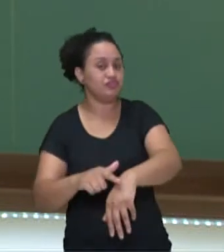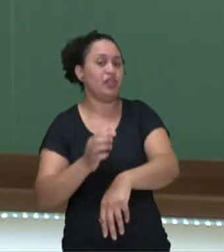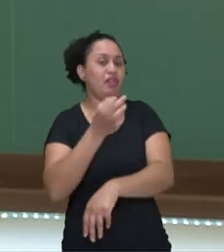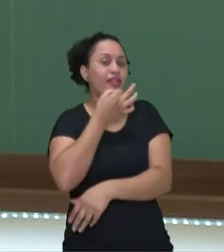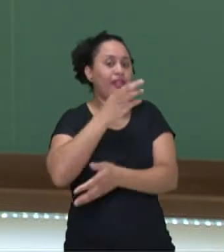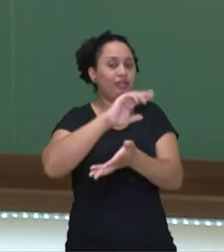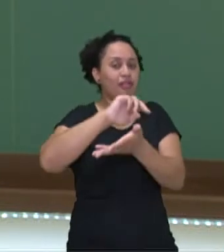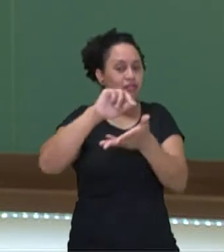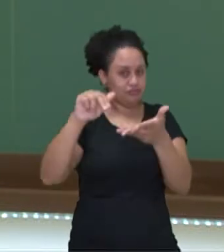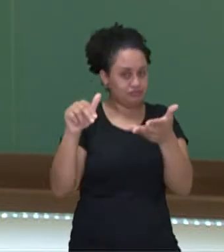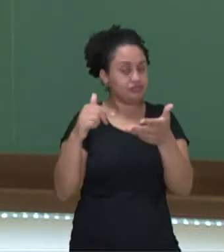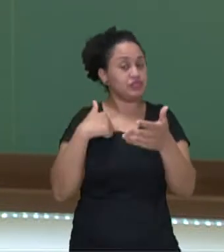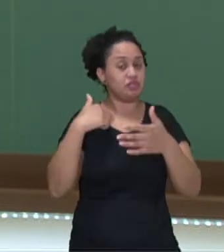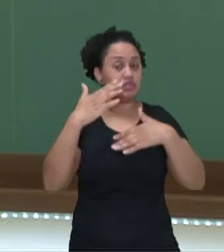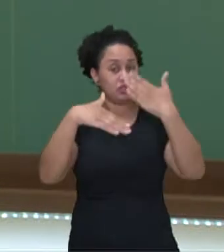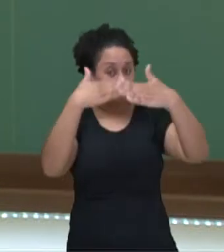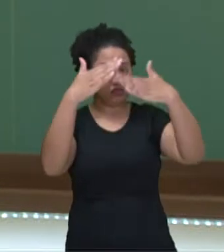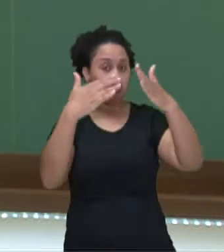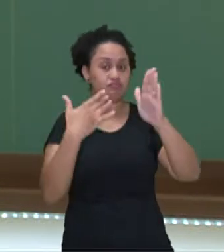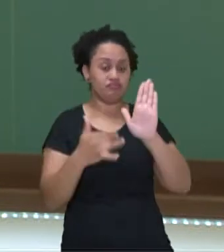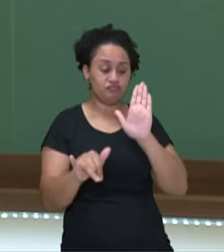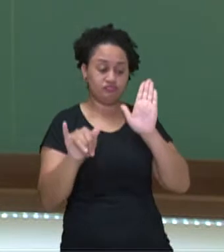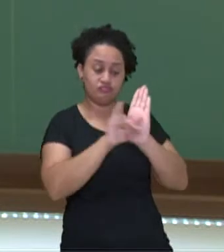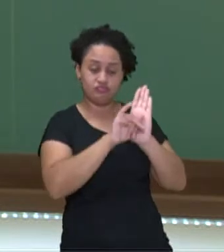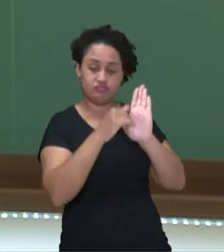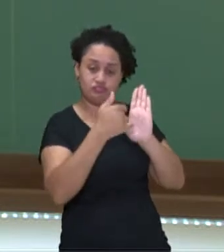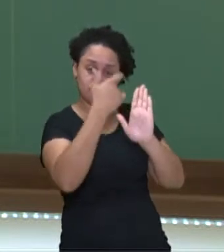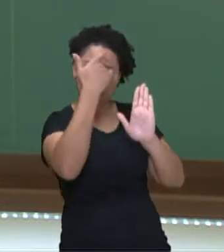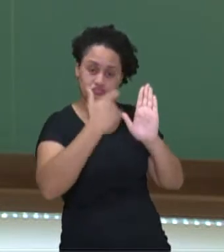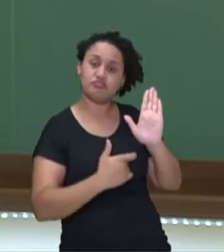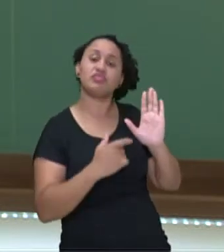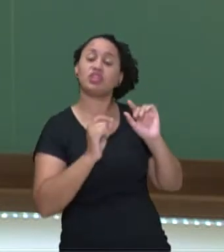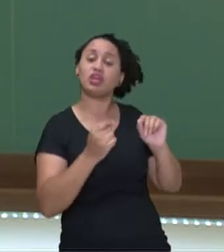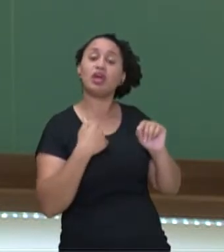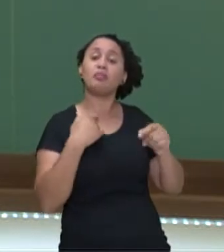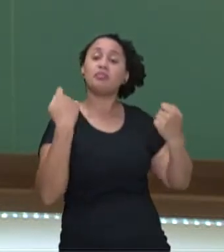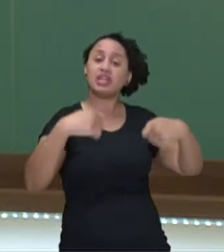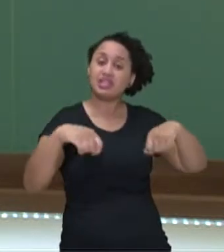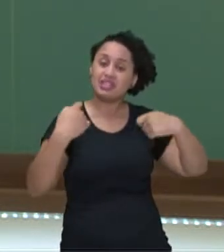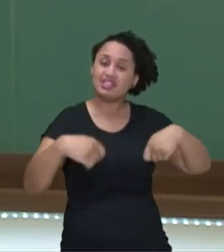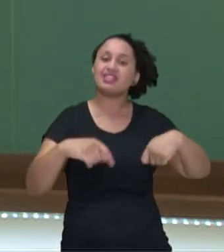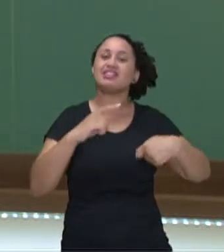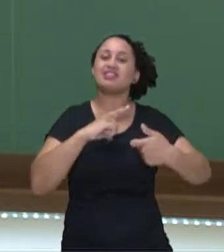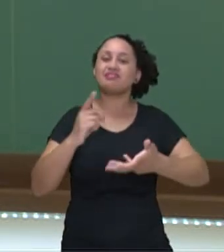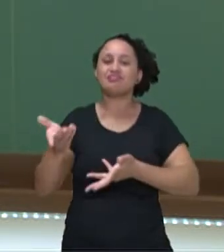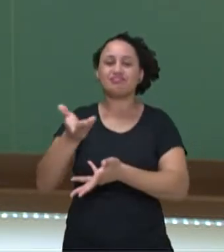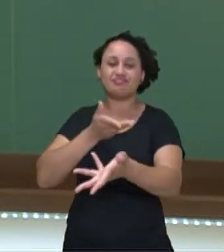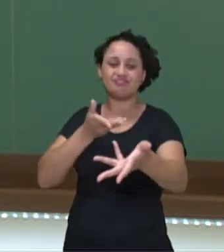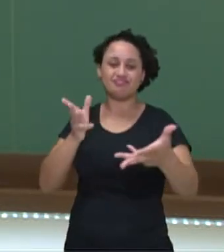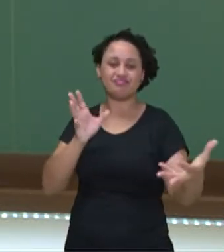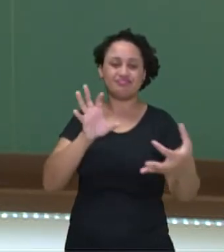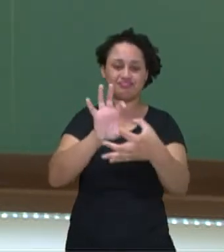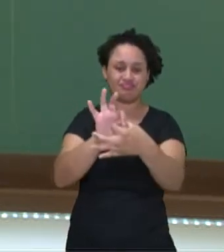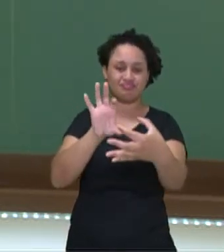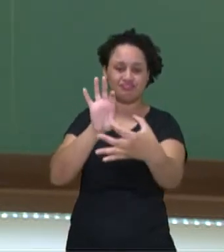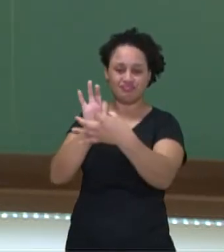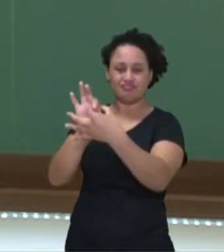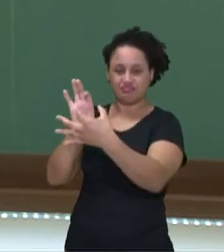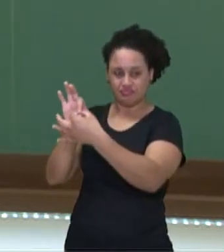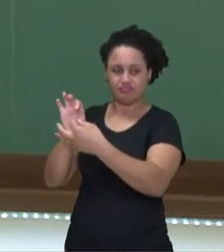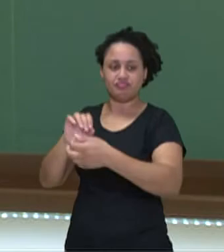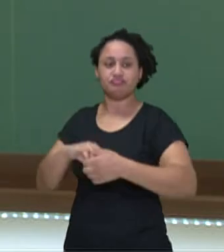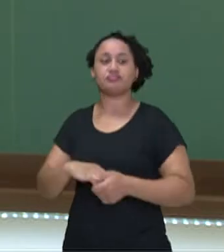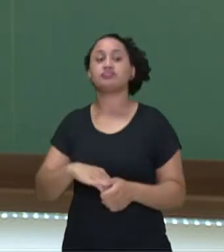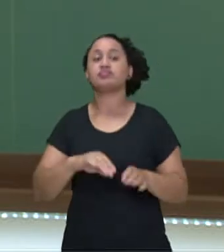Então, desenvolver a sua própria identidade é algo que depende totalmente do vínculo com outras pessoas.